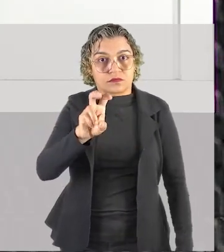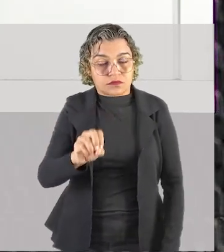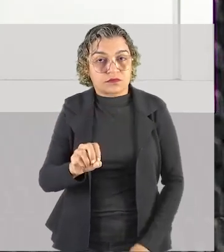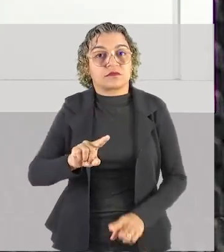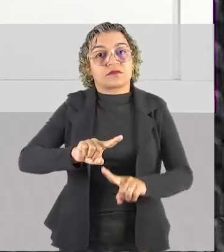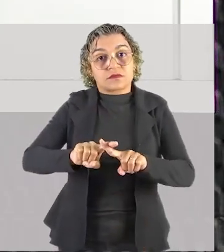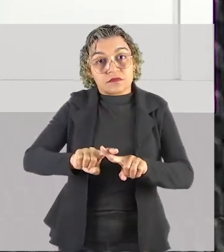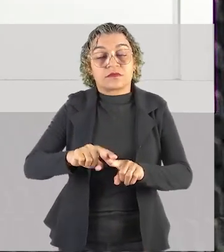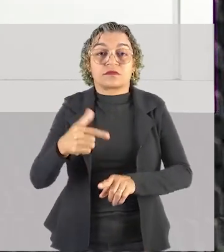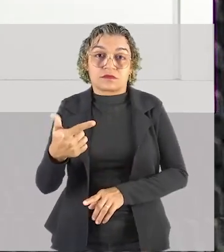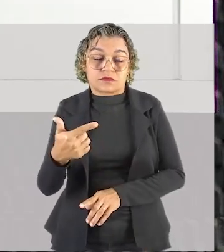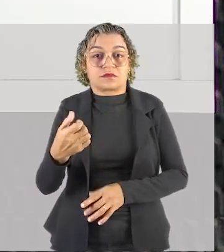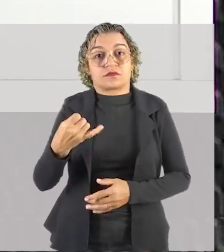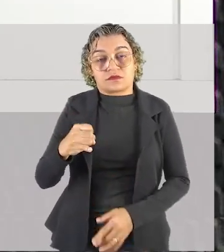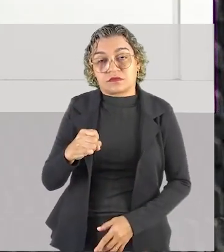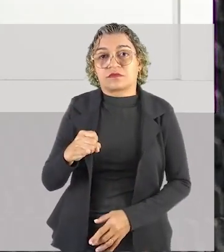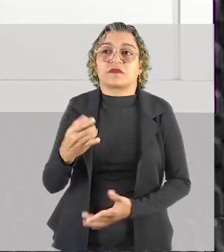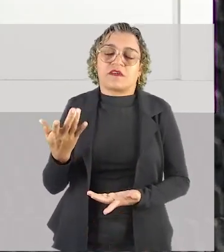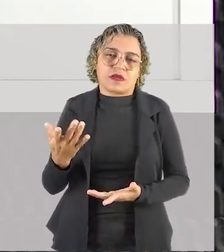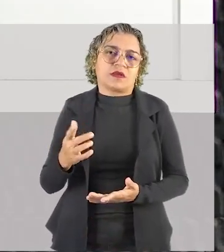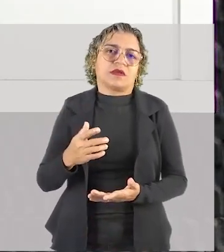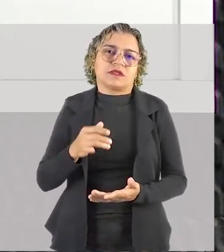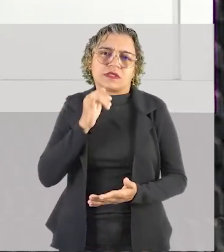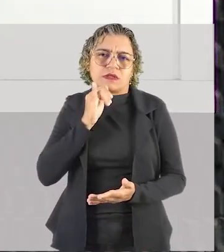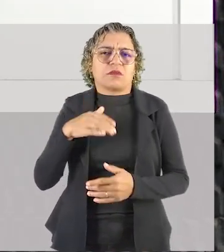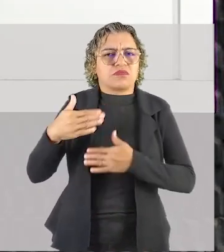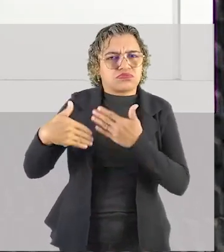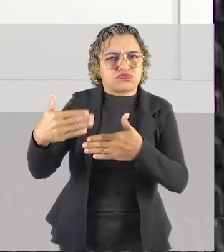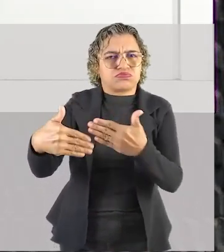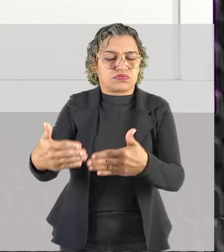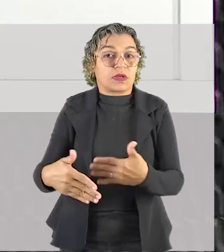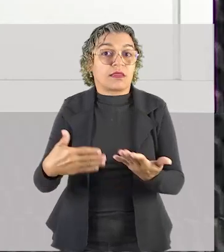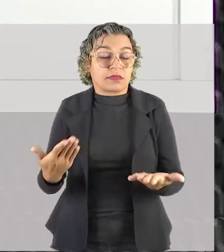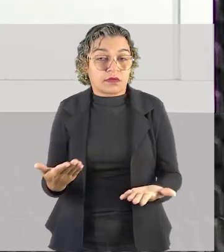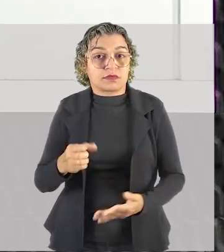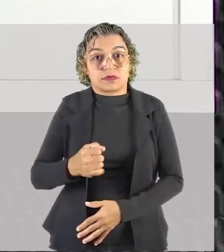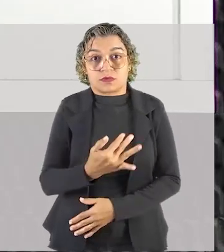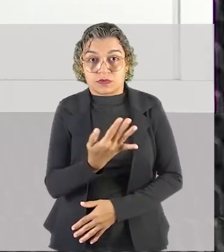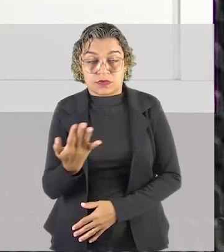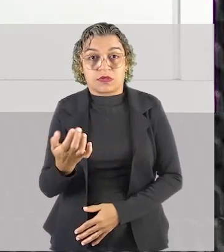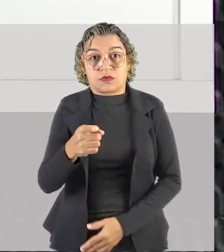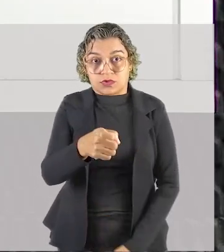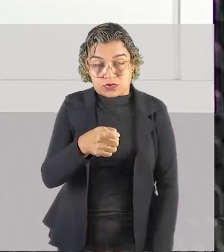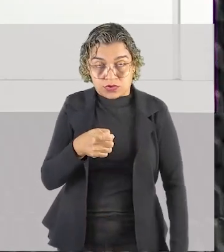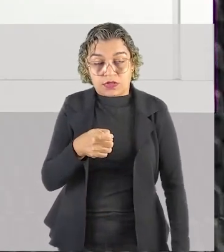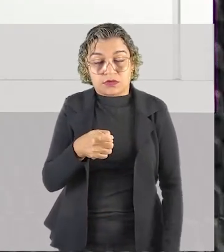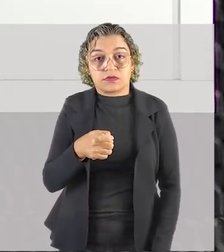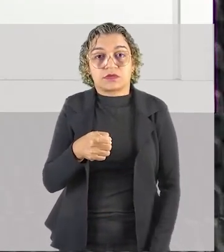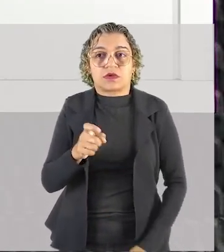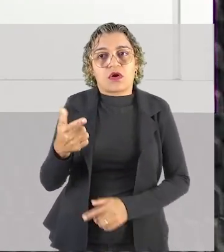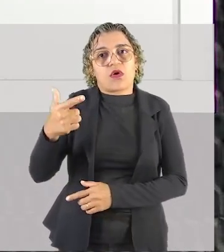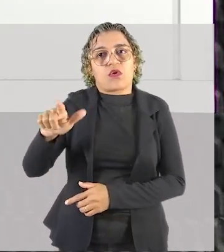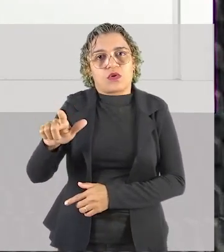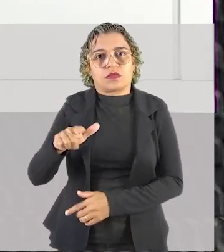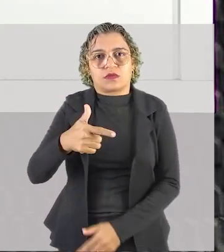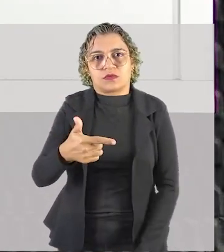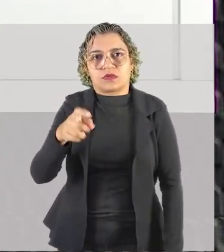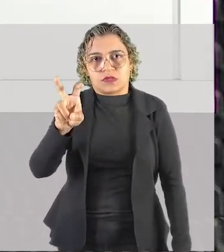metros cúbicos, é 250 vezes 3, e assim sucessivamente. Então, se a quantidade é X, a outra parte vai